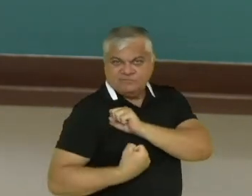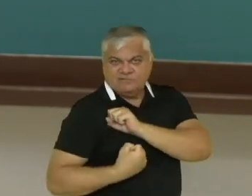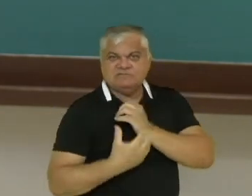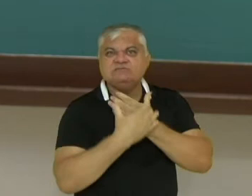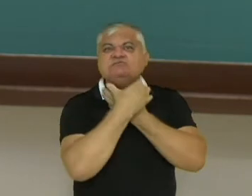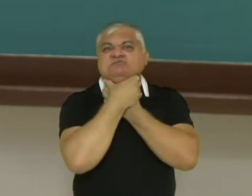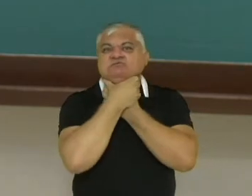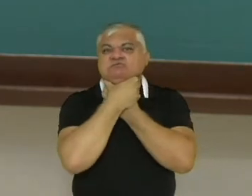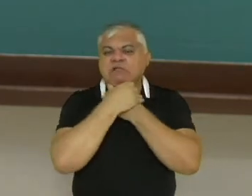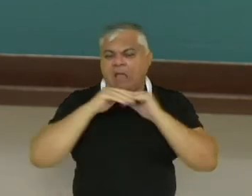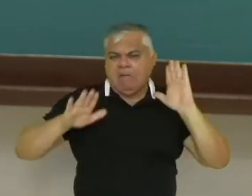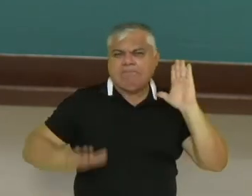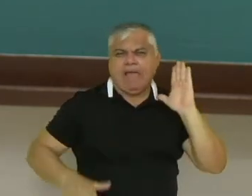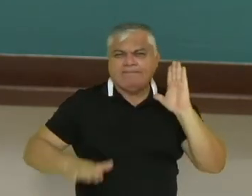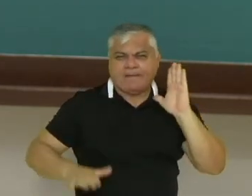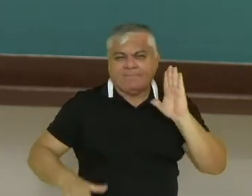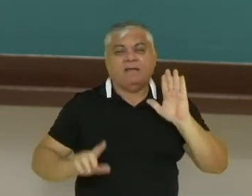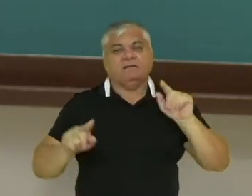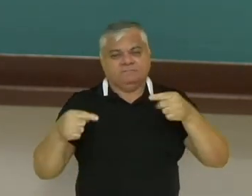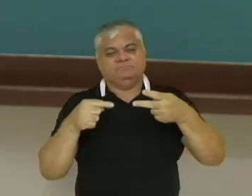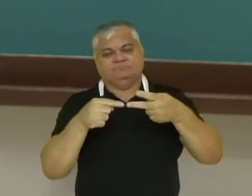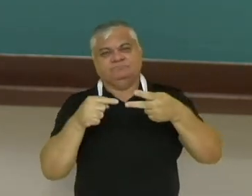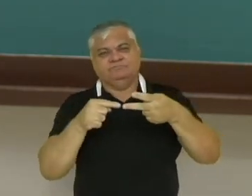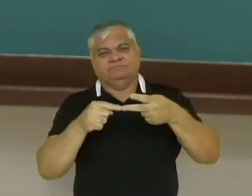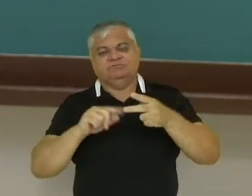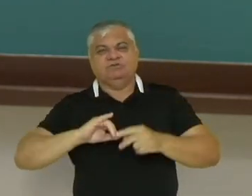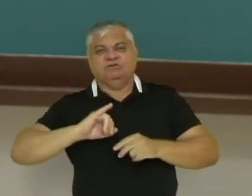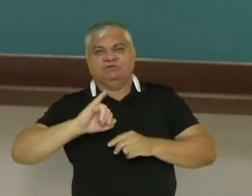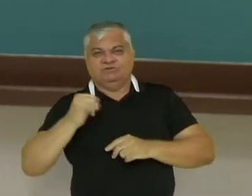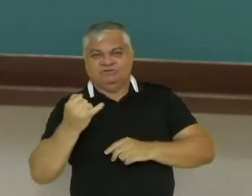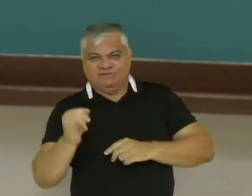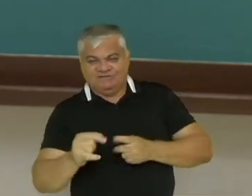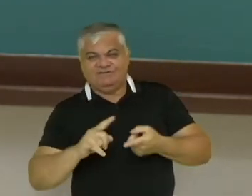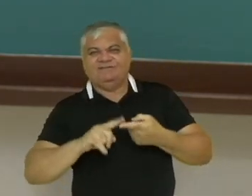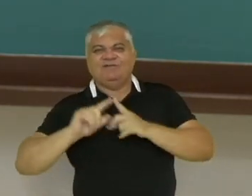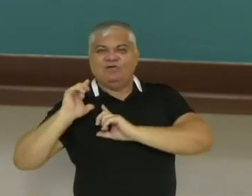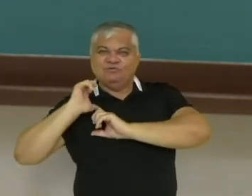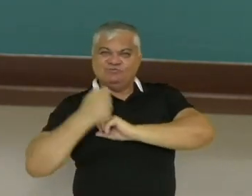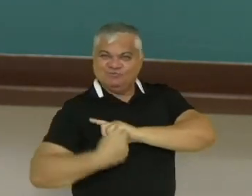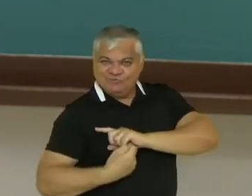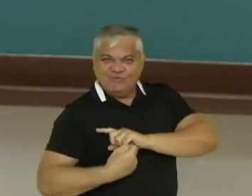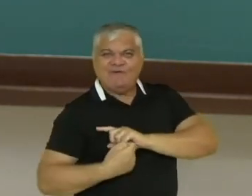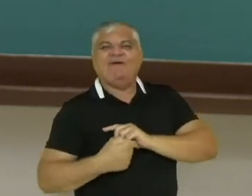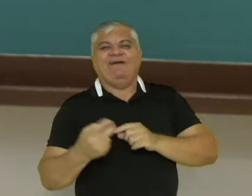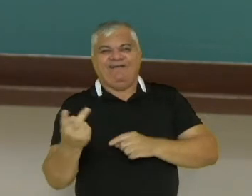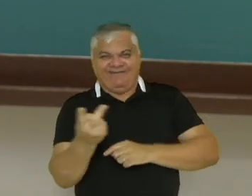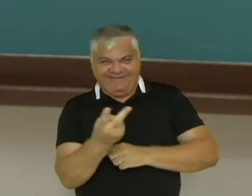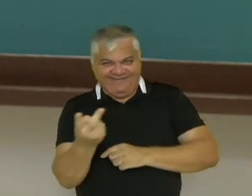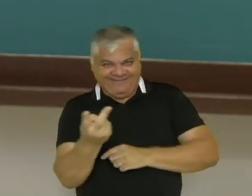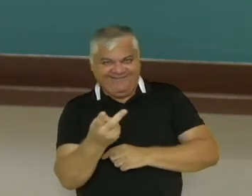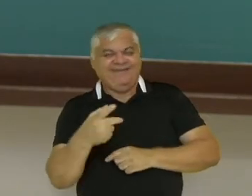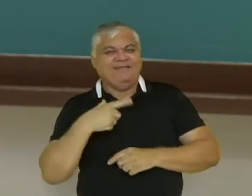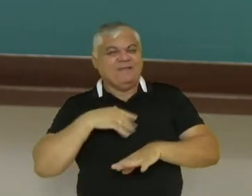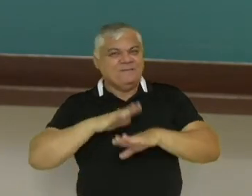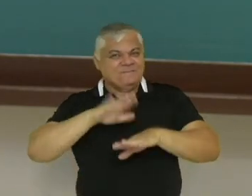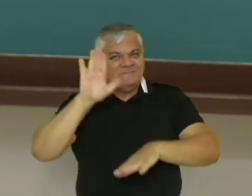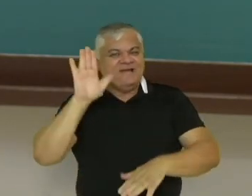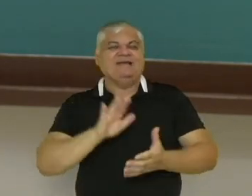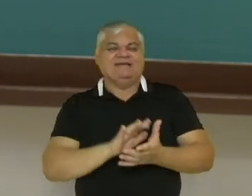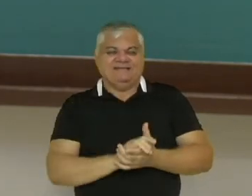estrangulamento, imobilização. Então, é mais comum no judô e no jiu-jitsu, né? Então, quando vocês lembrarem de golpes de percussão, vão lembrar do Muay